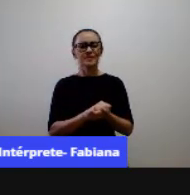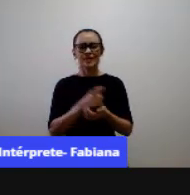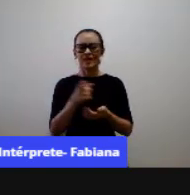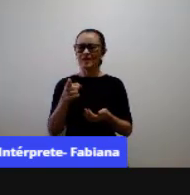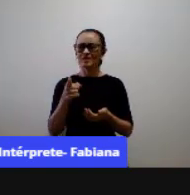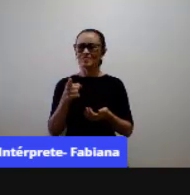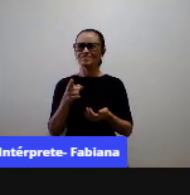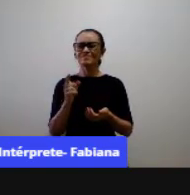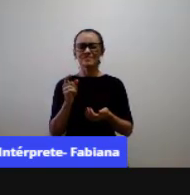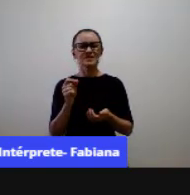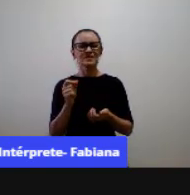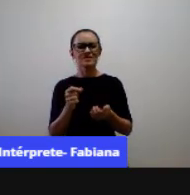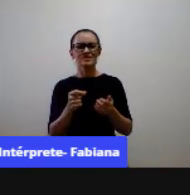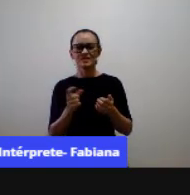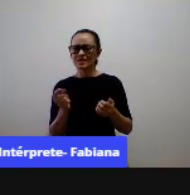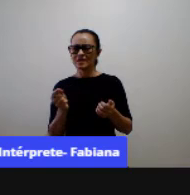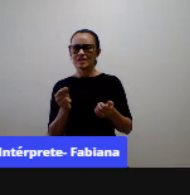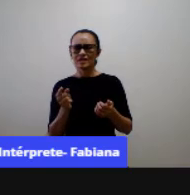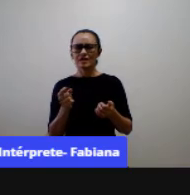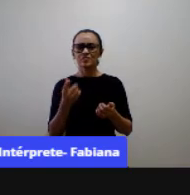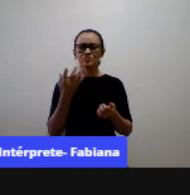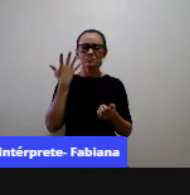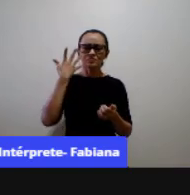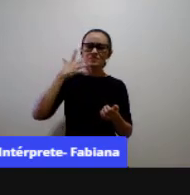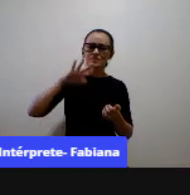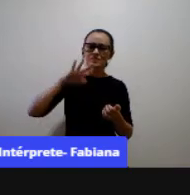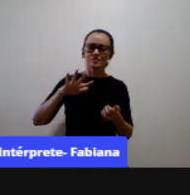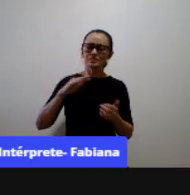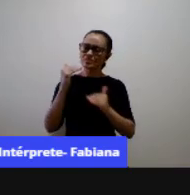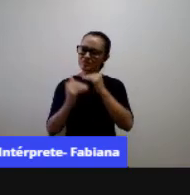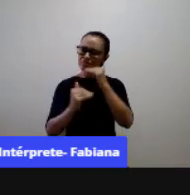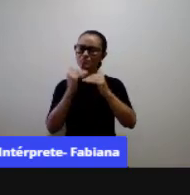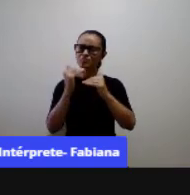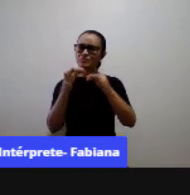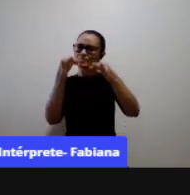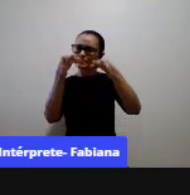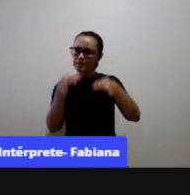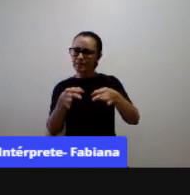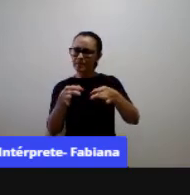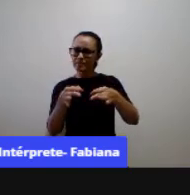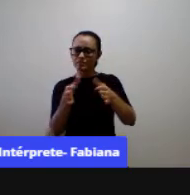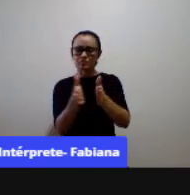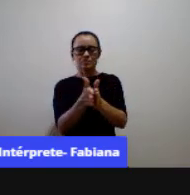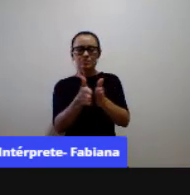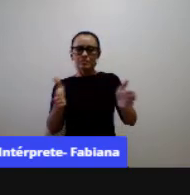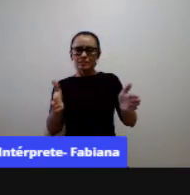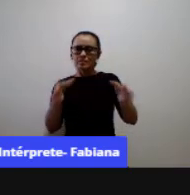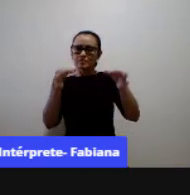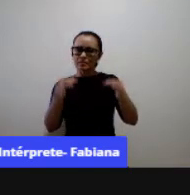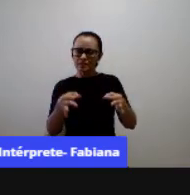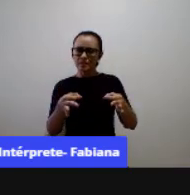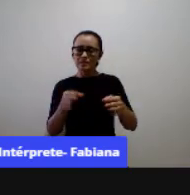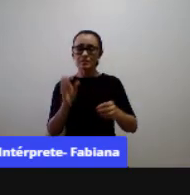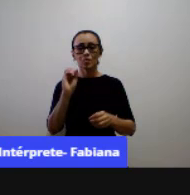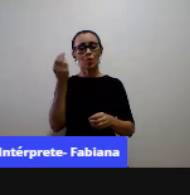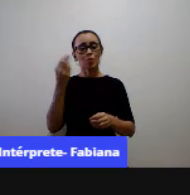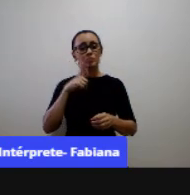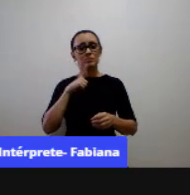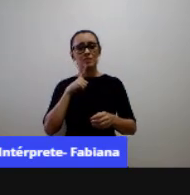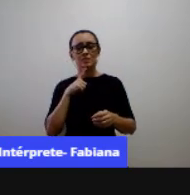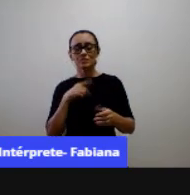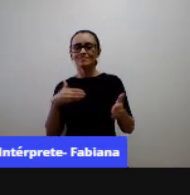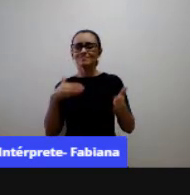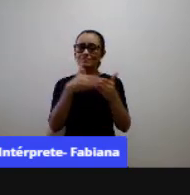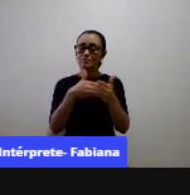um atraso, se a questão do déficit cognitivo interfere no desenvolvimento. Então,